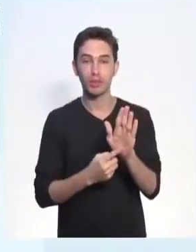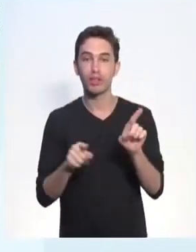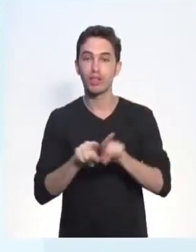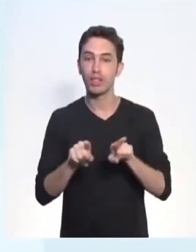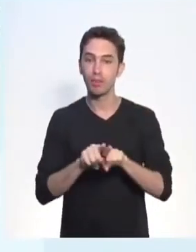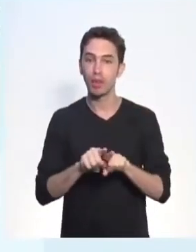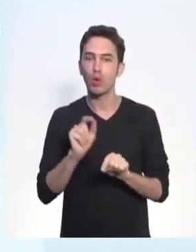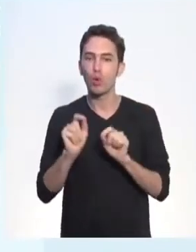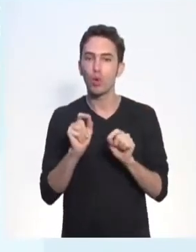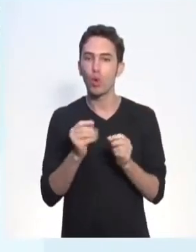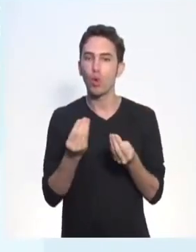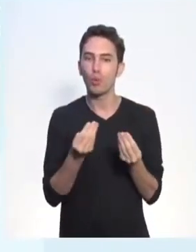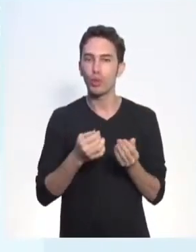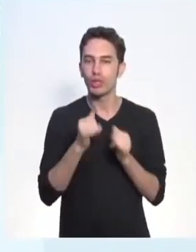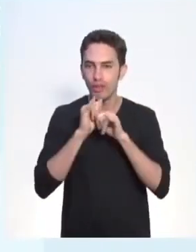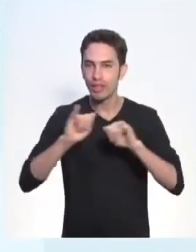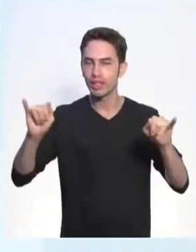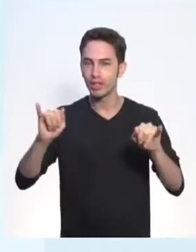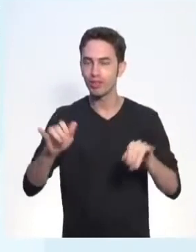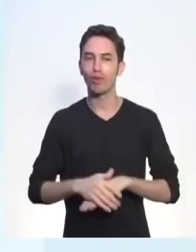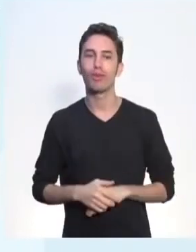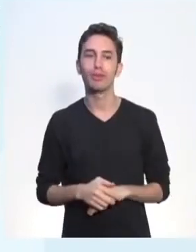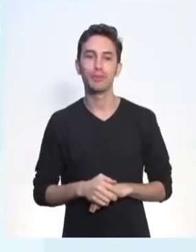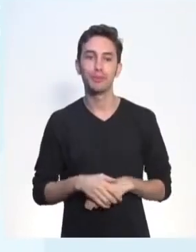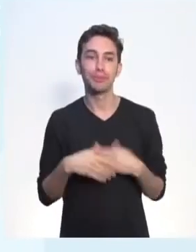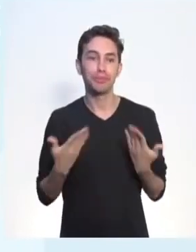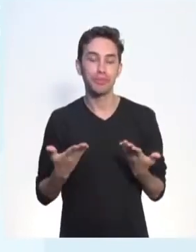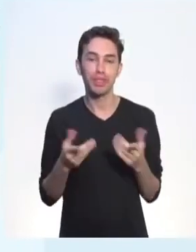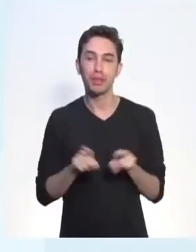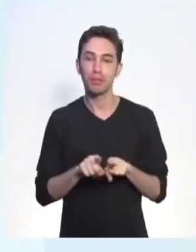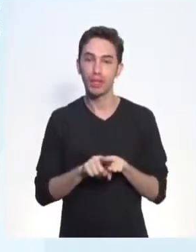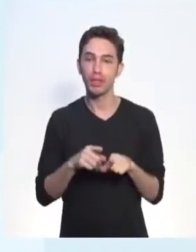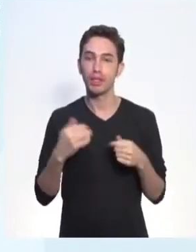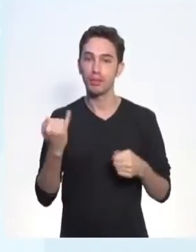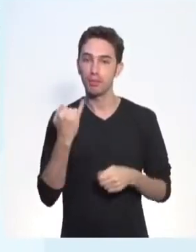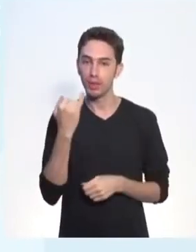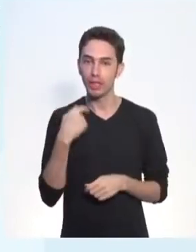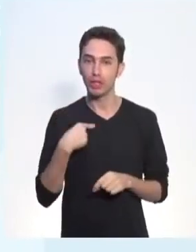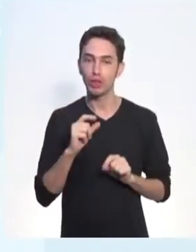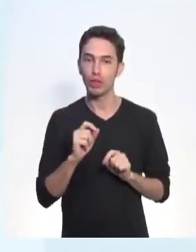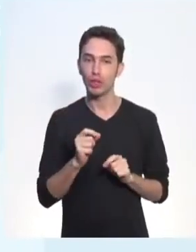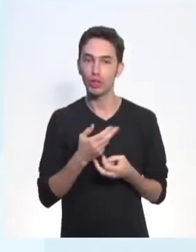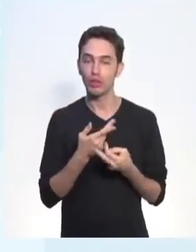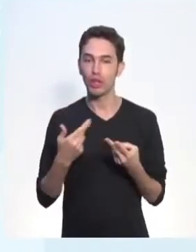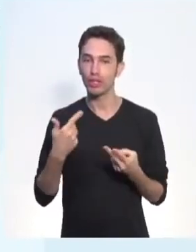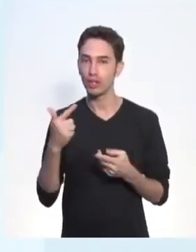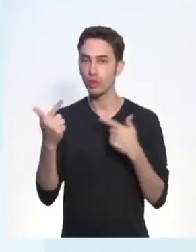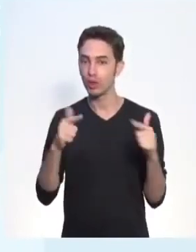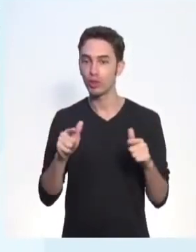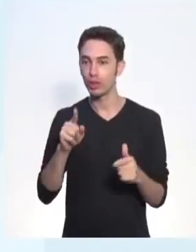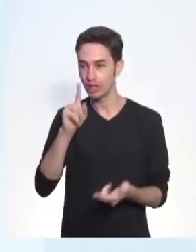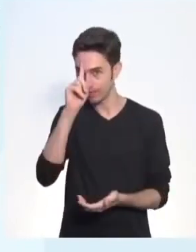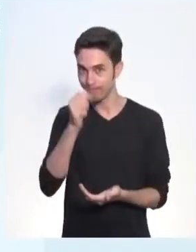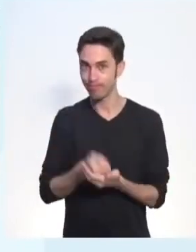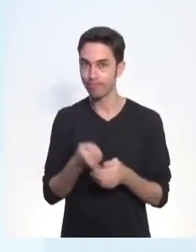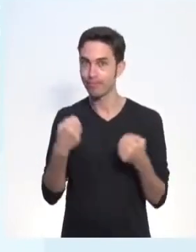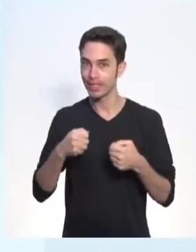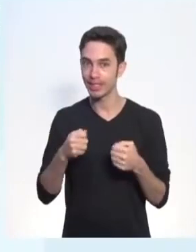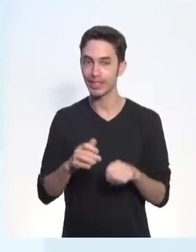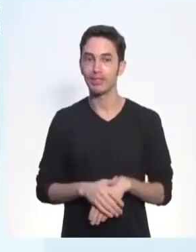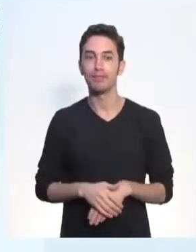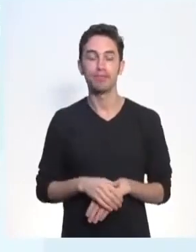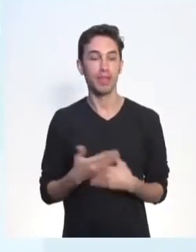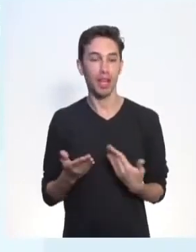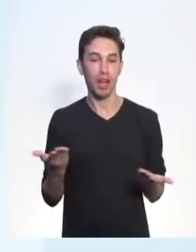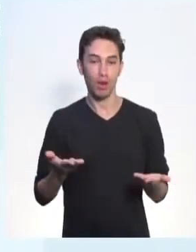o veículo em que ela circulará. Além disso, há outras informações que precisam ser definidas. A